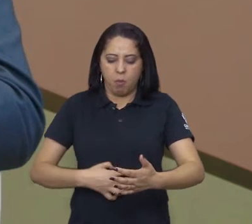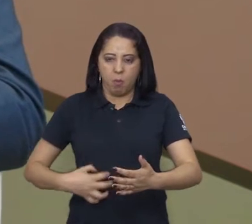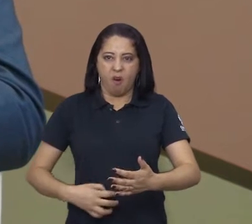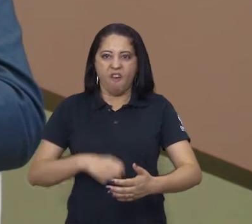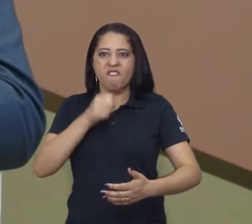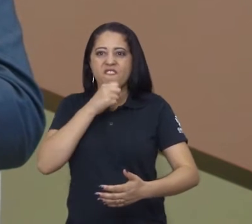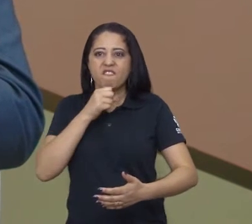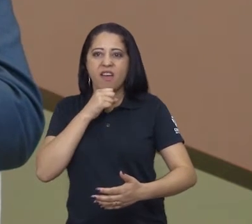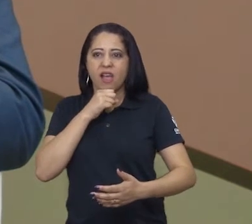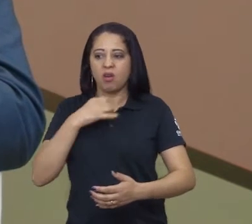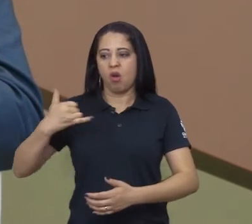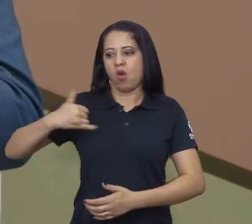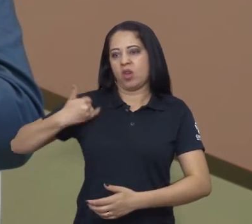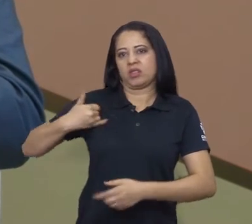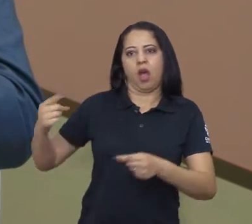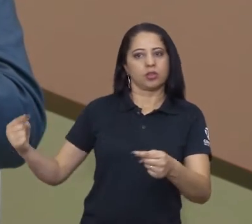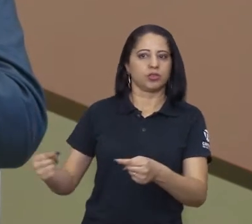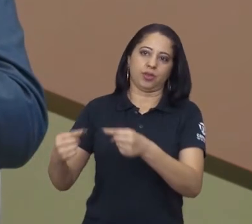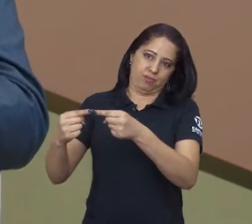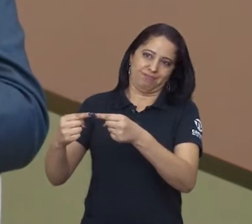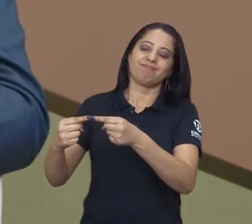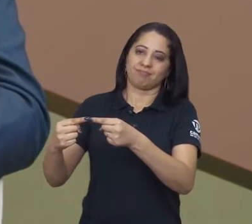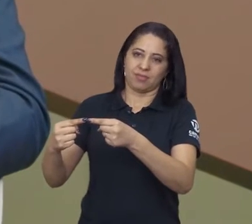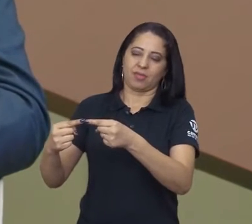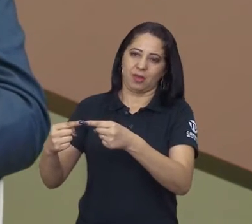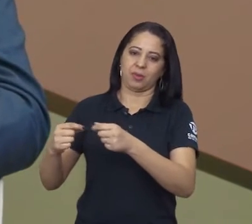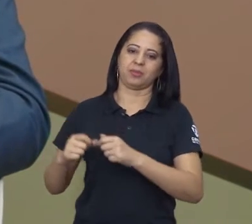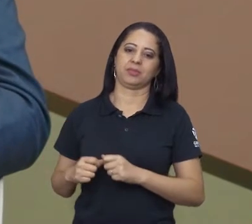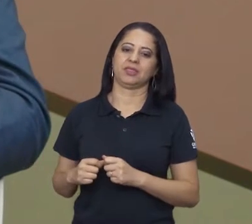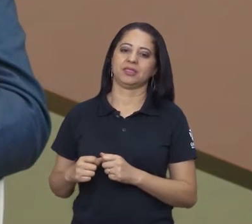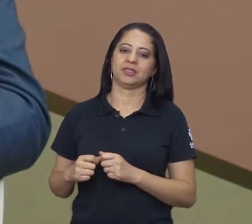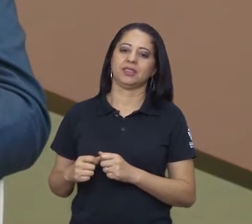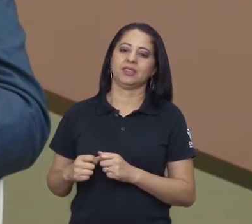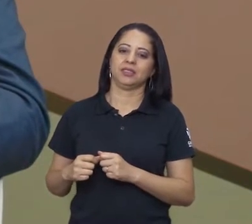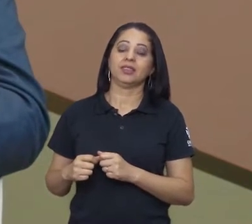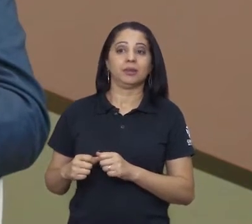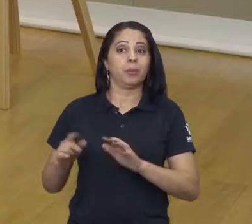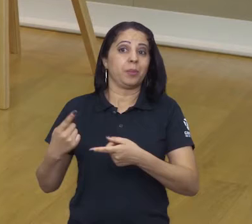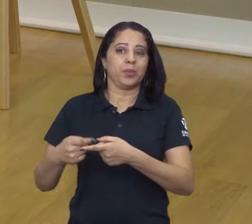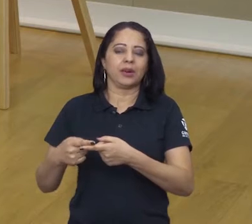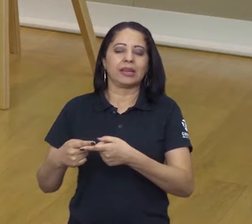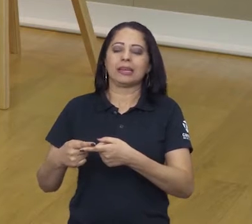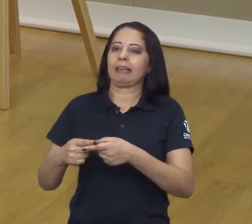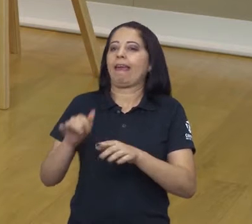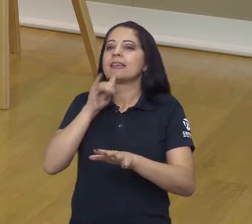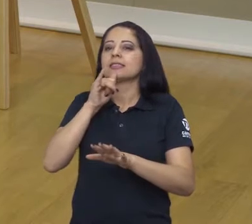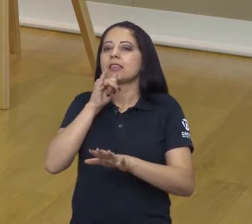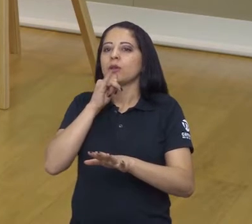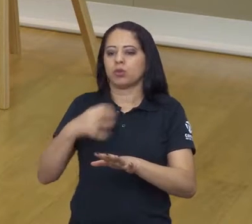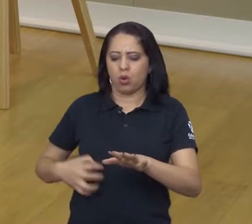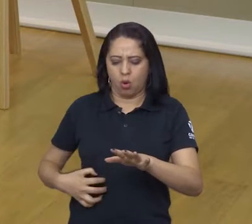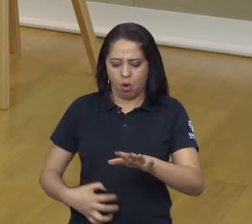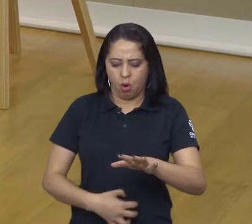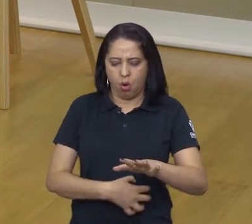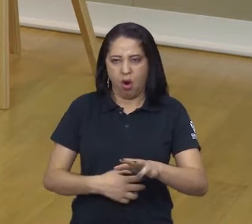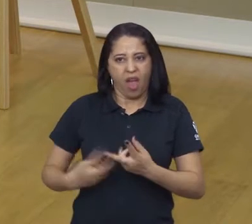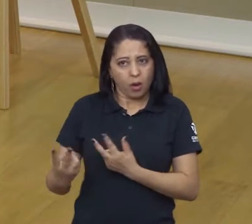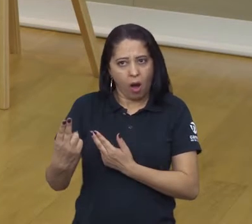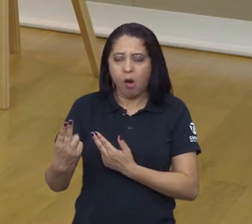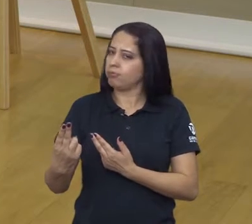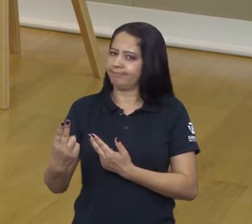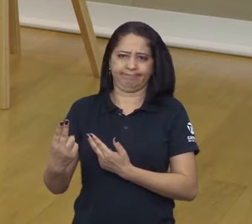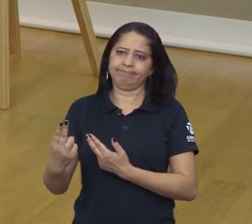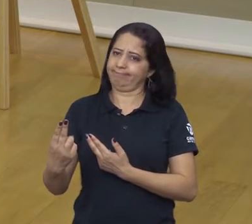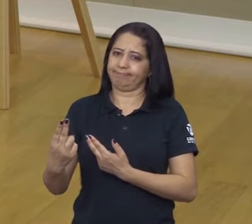velho tão jovens quanto o mais velho dos nossos órgãos né porque a gente porque você fala ah mas todos os órgãos tem a mesma idade